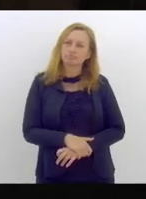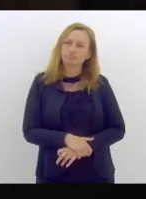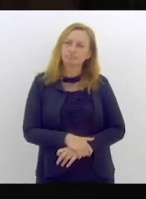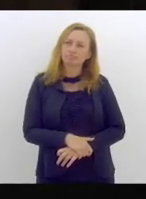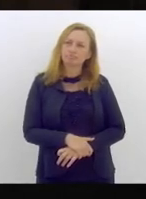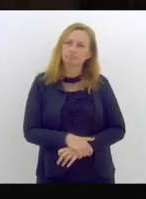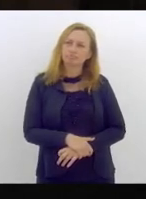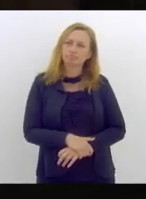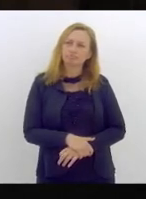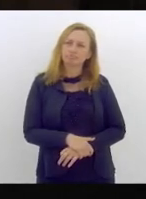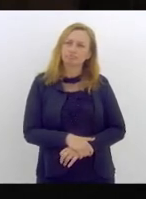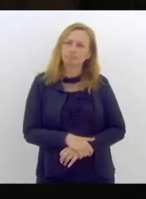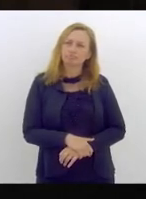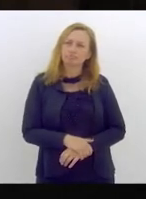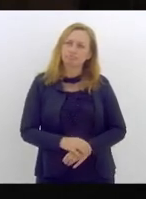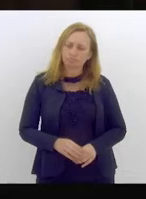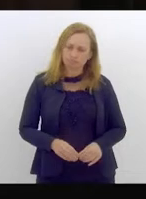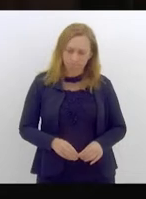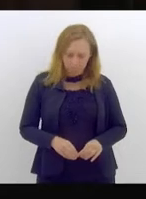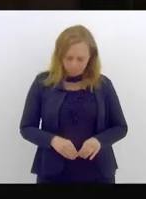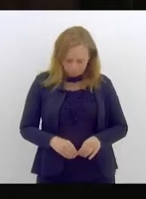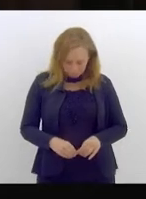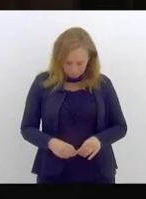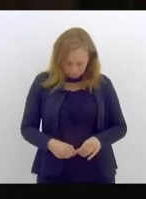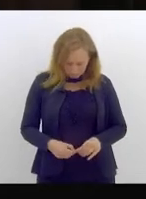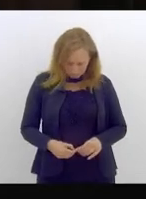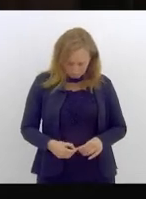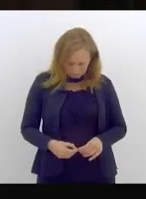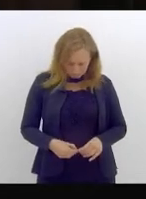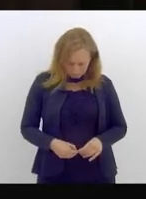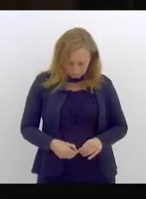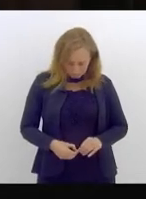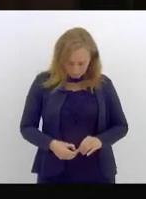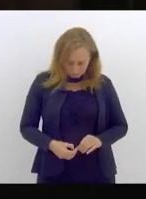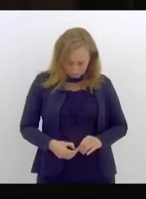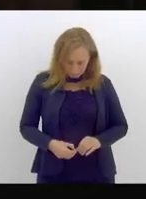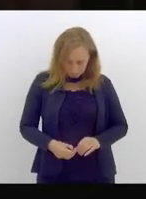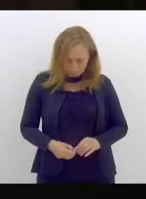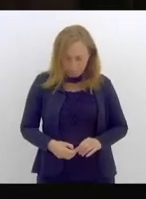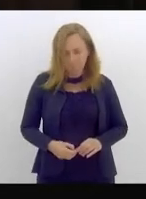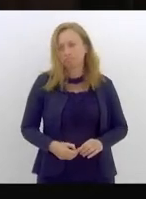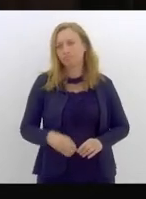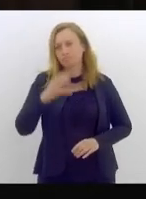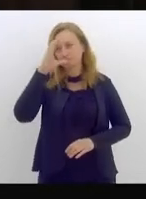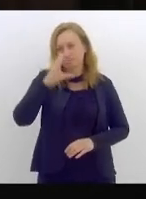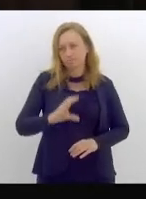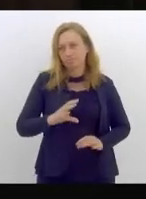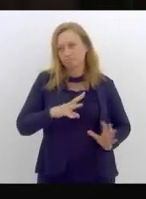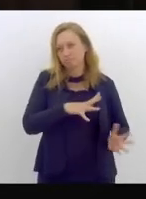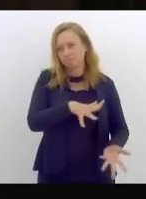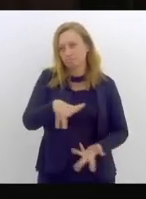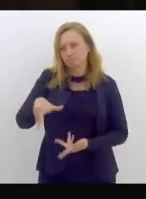além de Pensador brasileiro cidadão do mundo